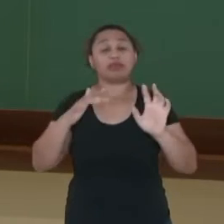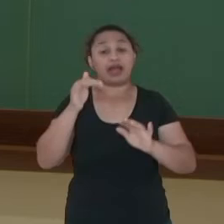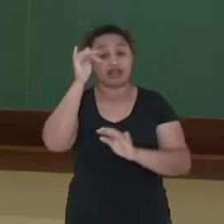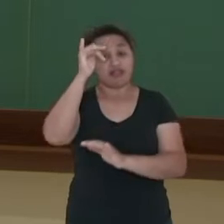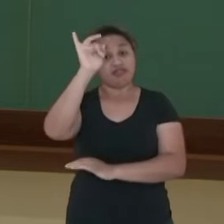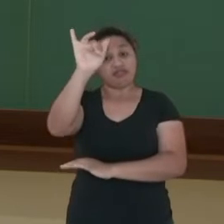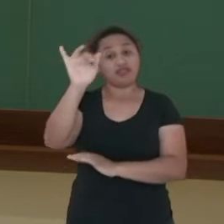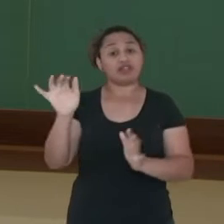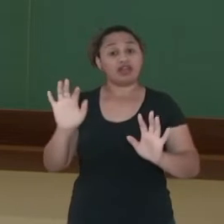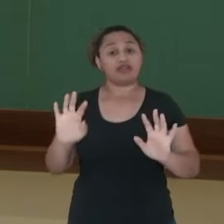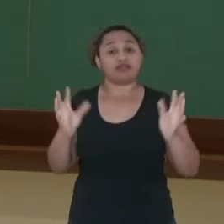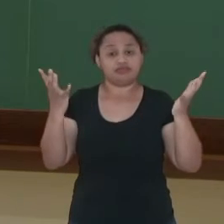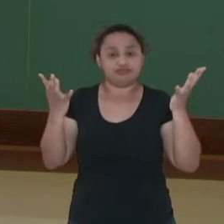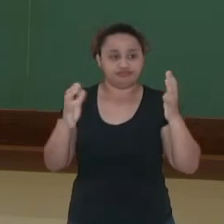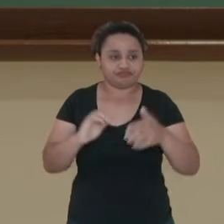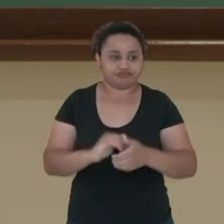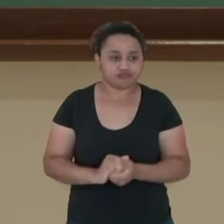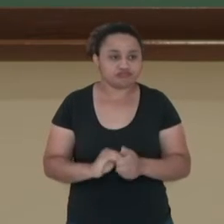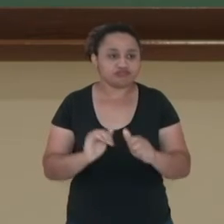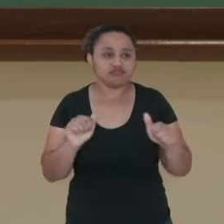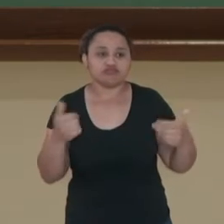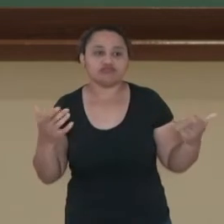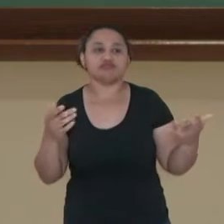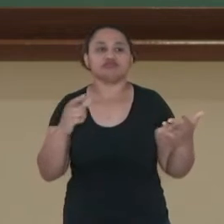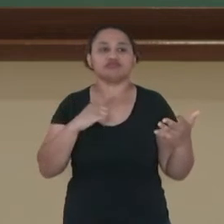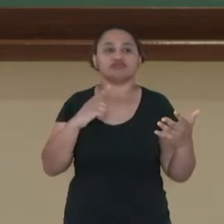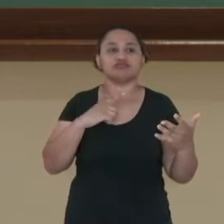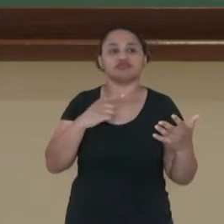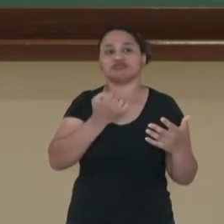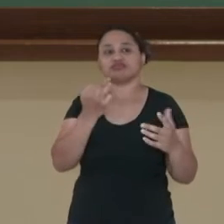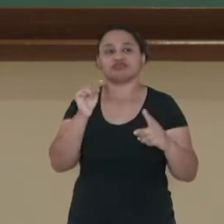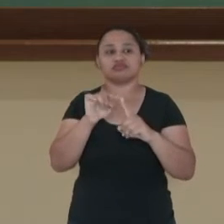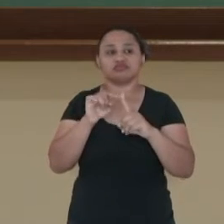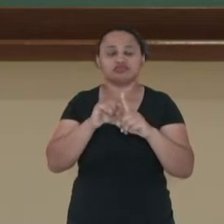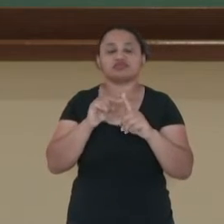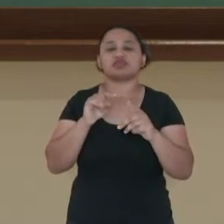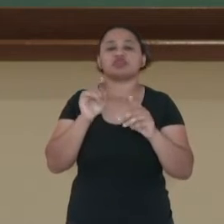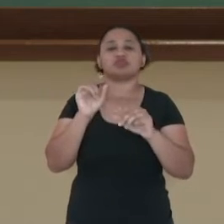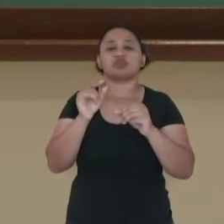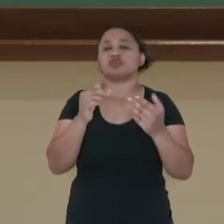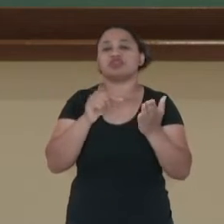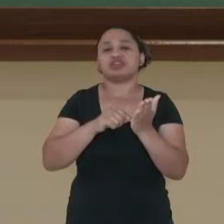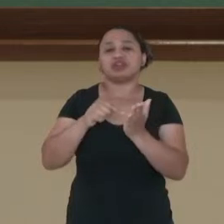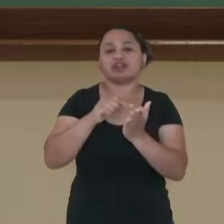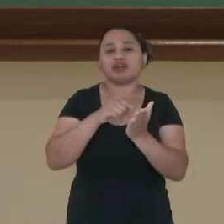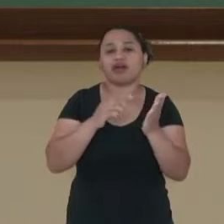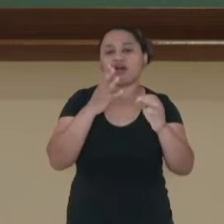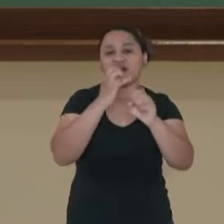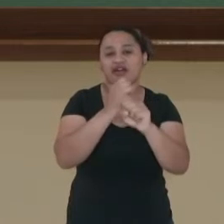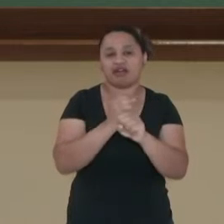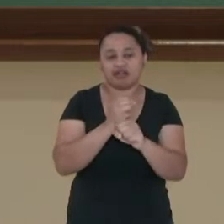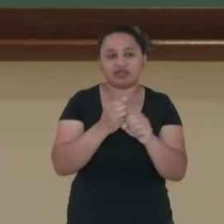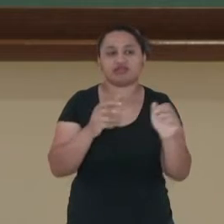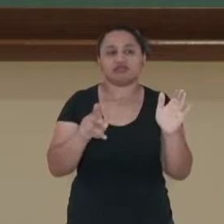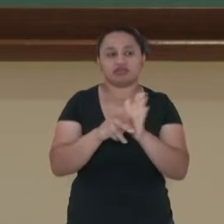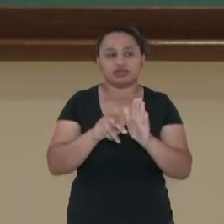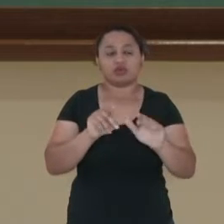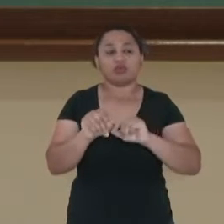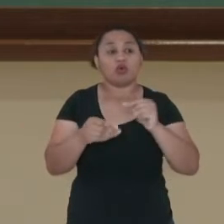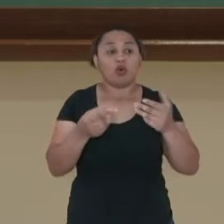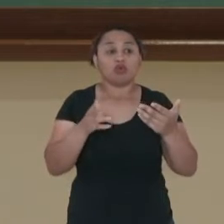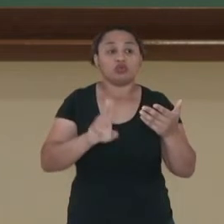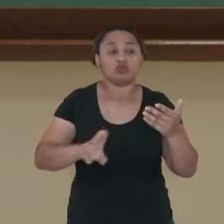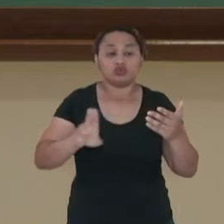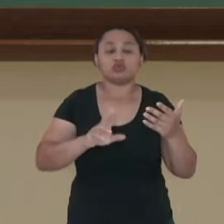Tá? Pessoal, existem assim as chamadas calculadoras da pegada ecológica. Tá? Isso ocorre e